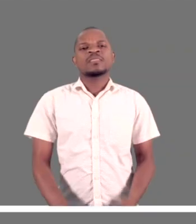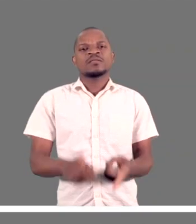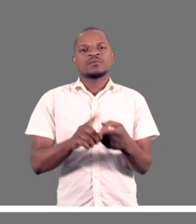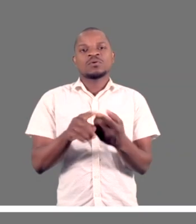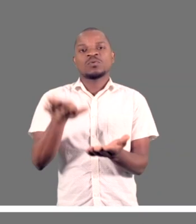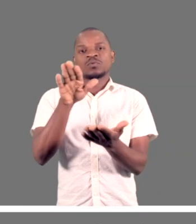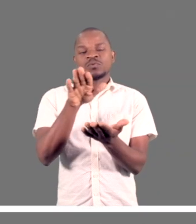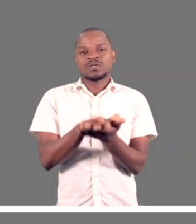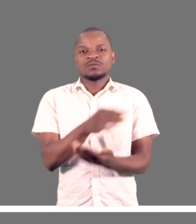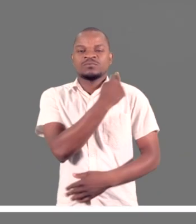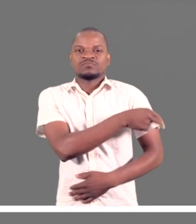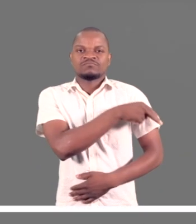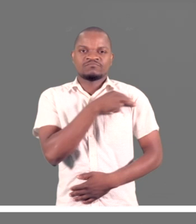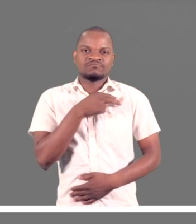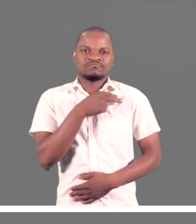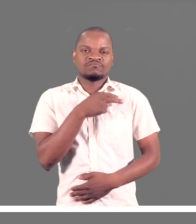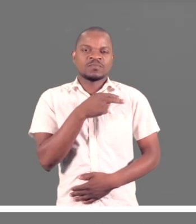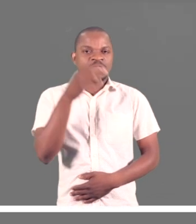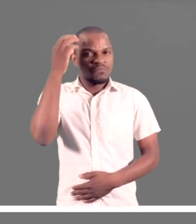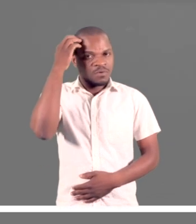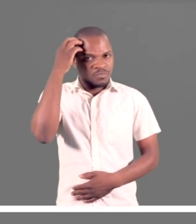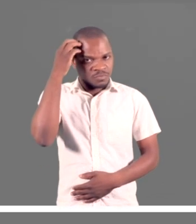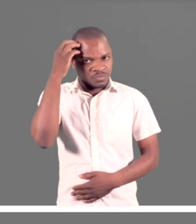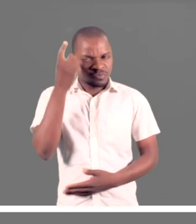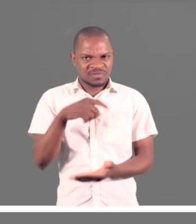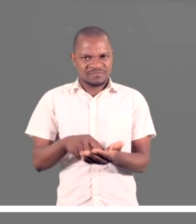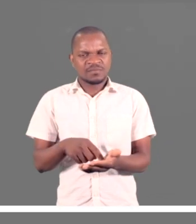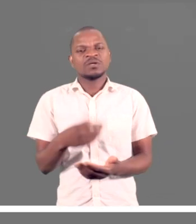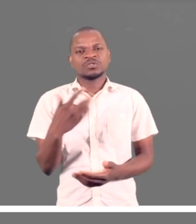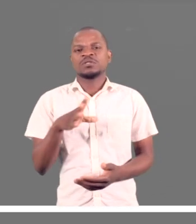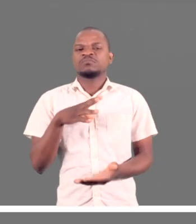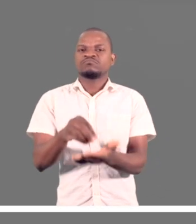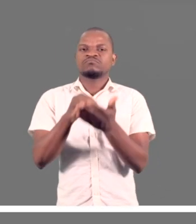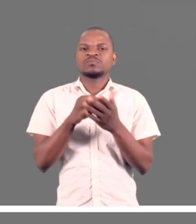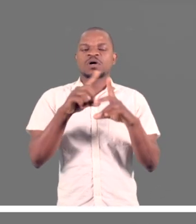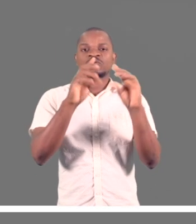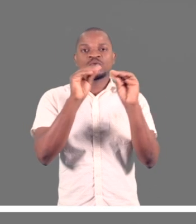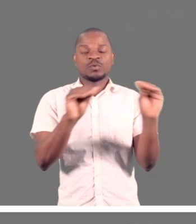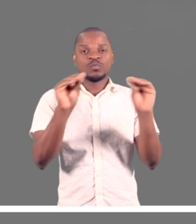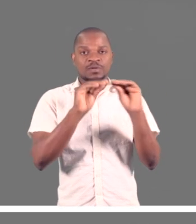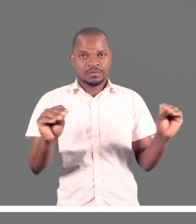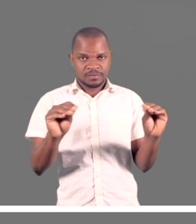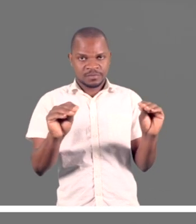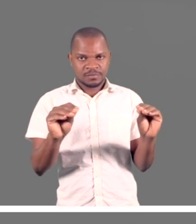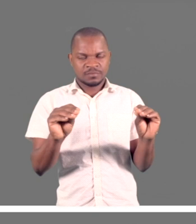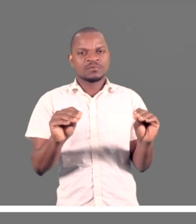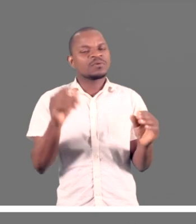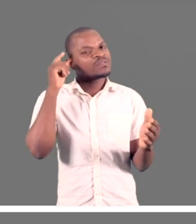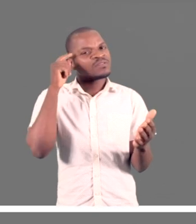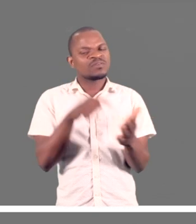As crianças internadas no Hospital Central de Maputo já têm acesso à educação. Isto é, a educação